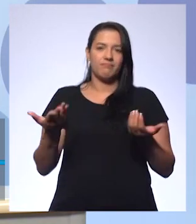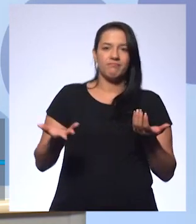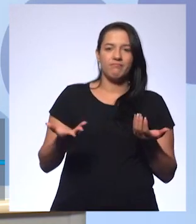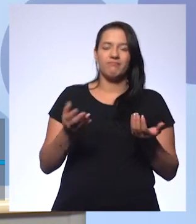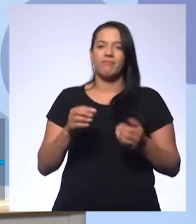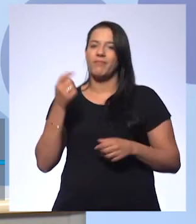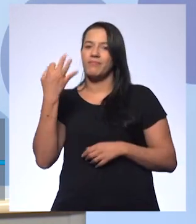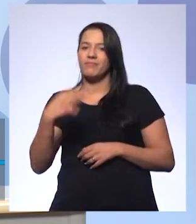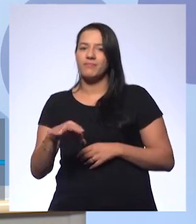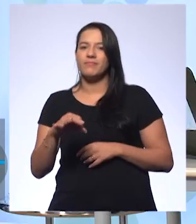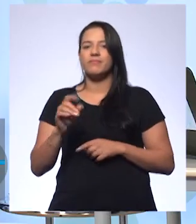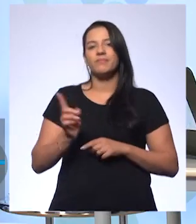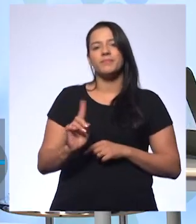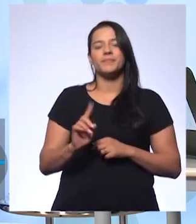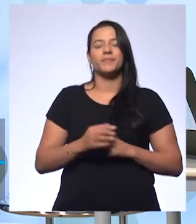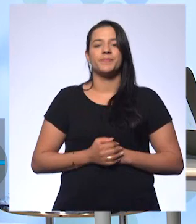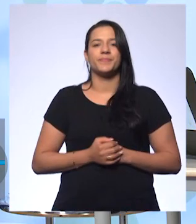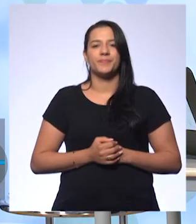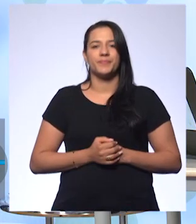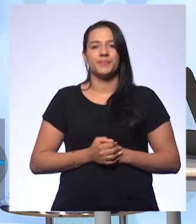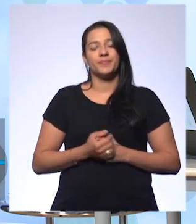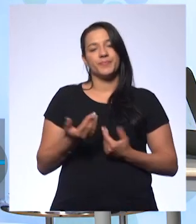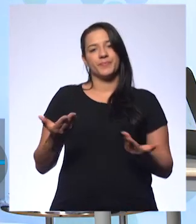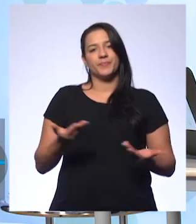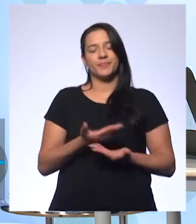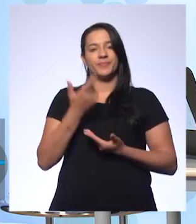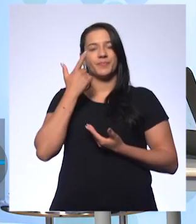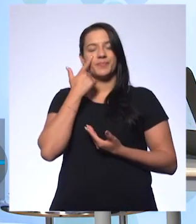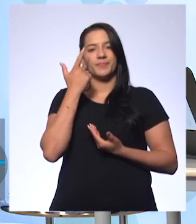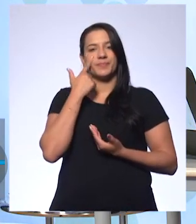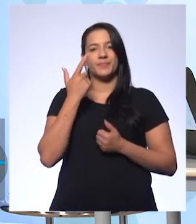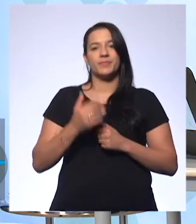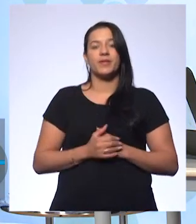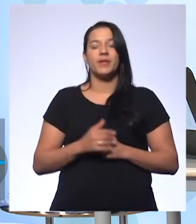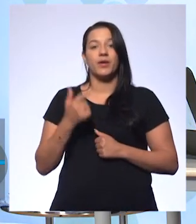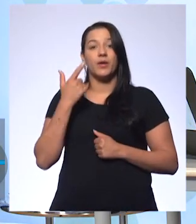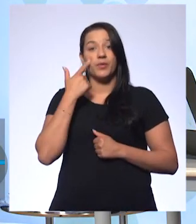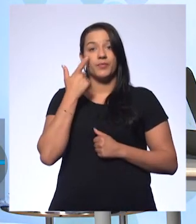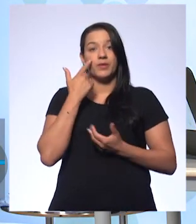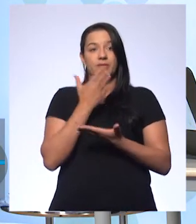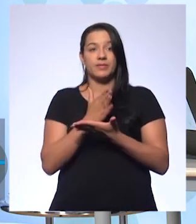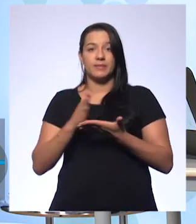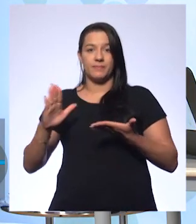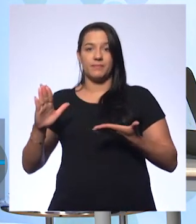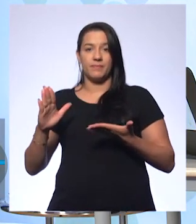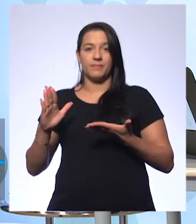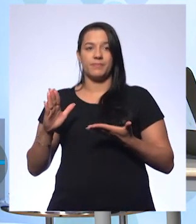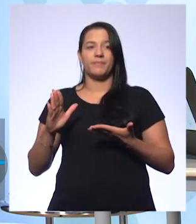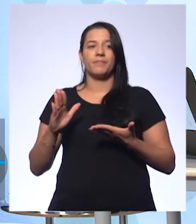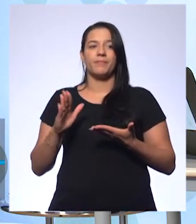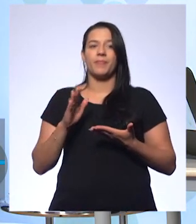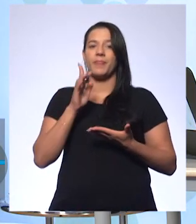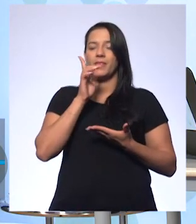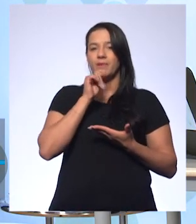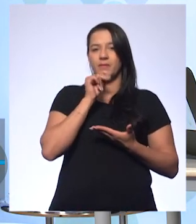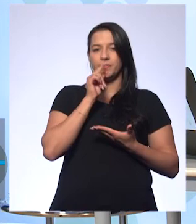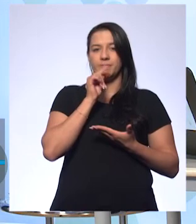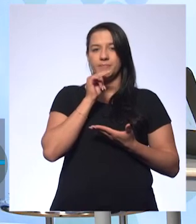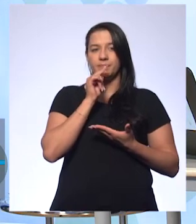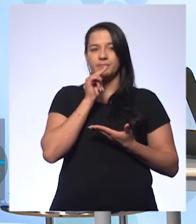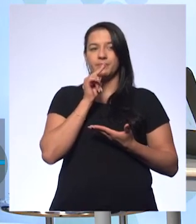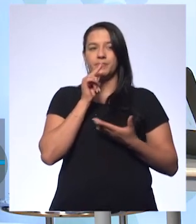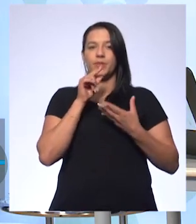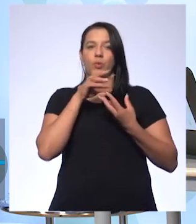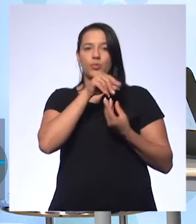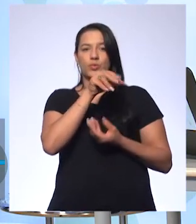a alternativa correta. Vamos lá, pessoal. Ele fala assim, ó. Se eu vou separar, no caso ali, a água